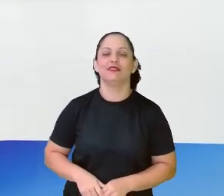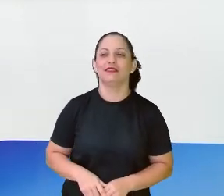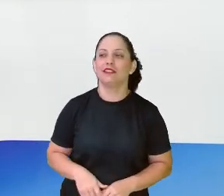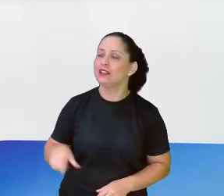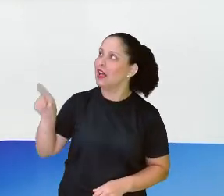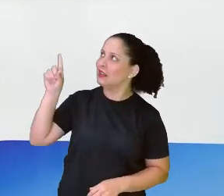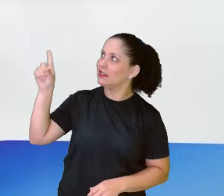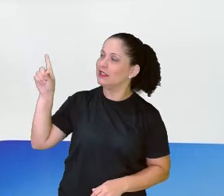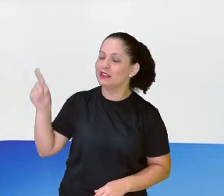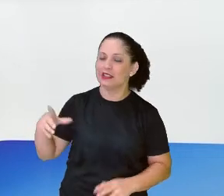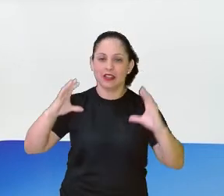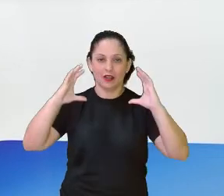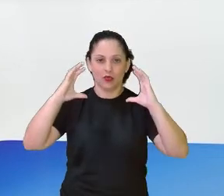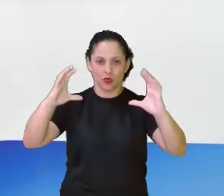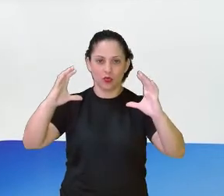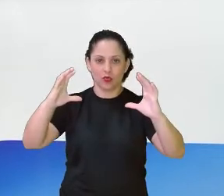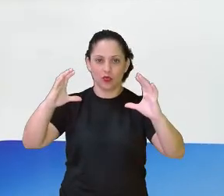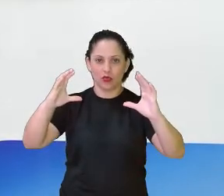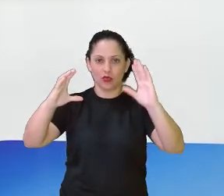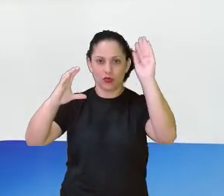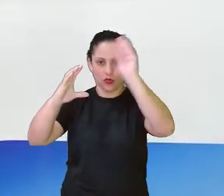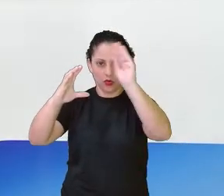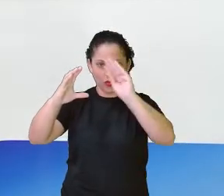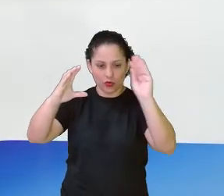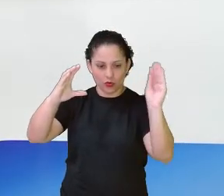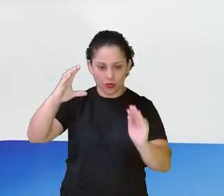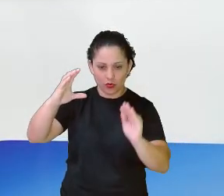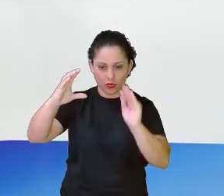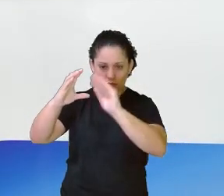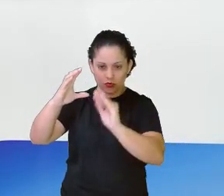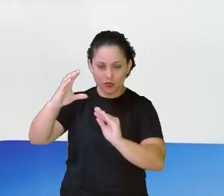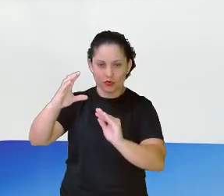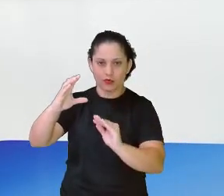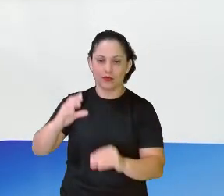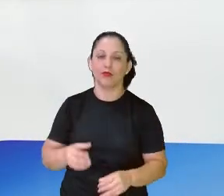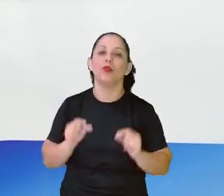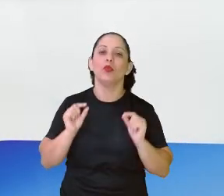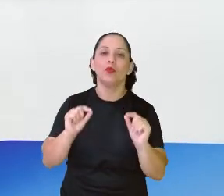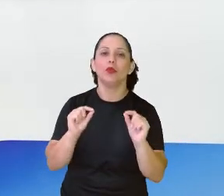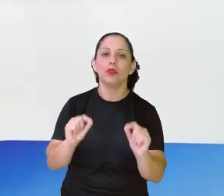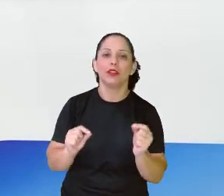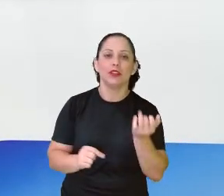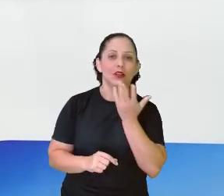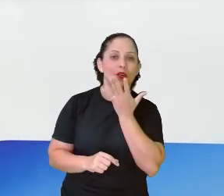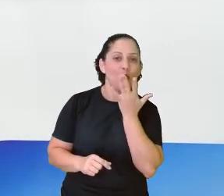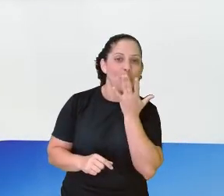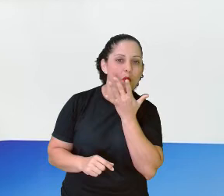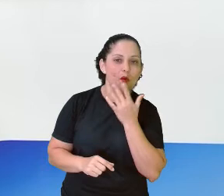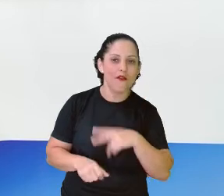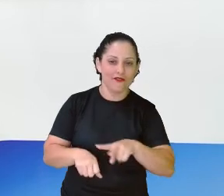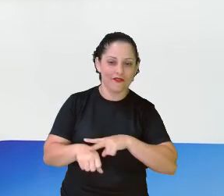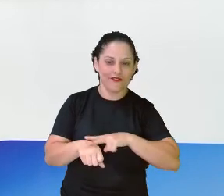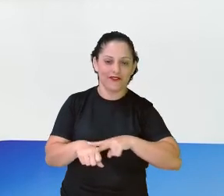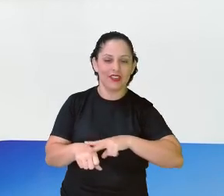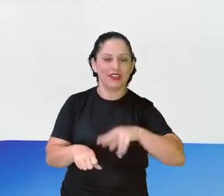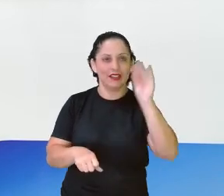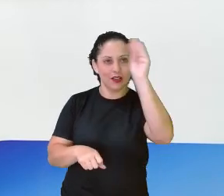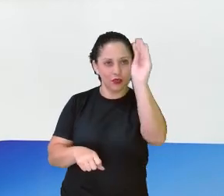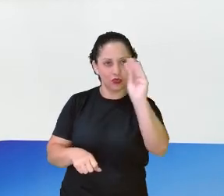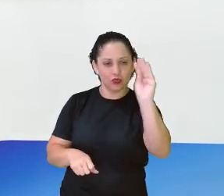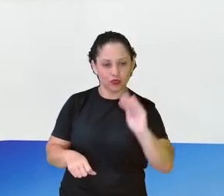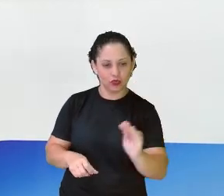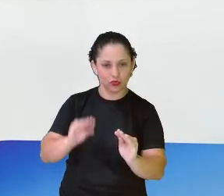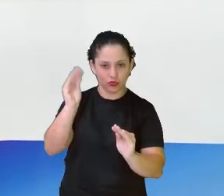destacada corresponde a que fração? Claramente, a parte destacada é a parte pintada.